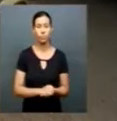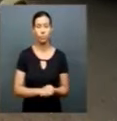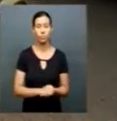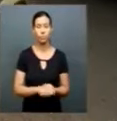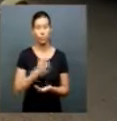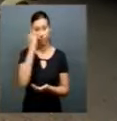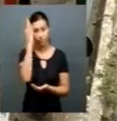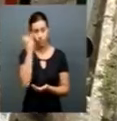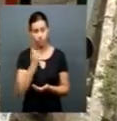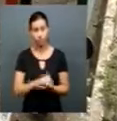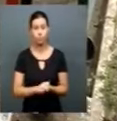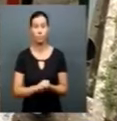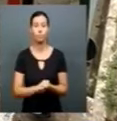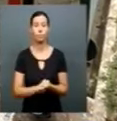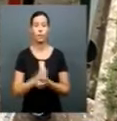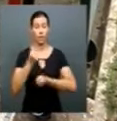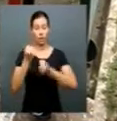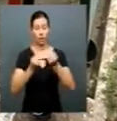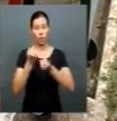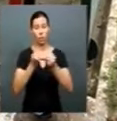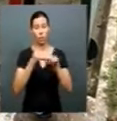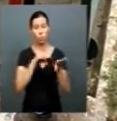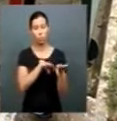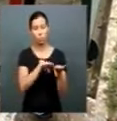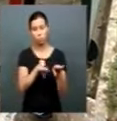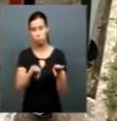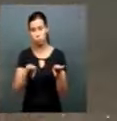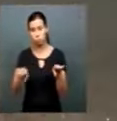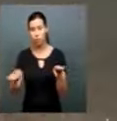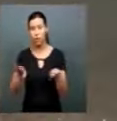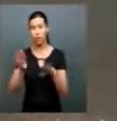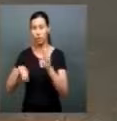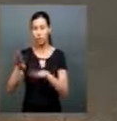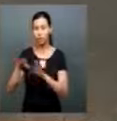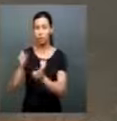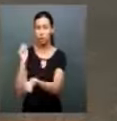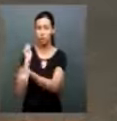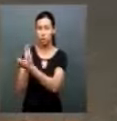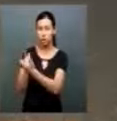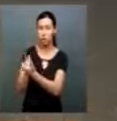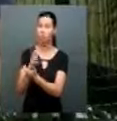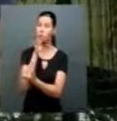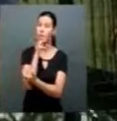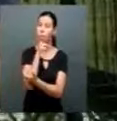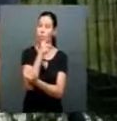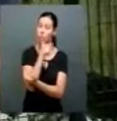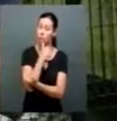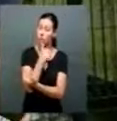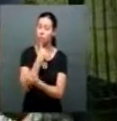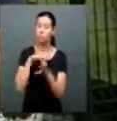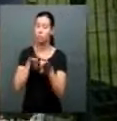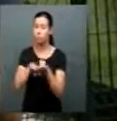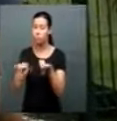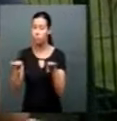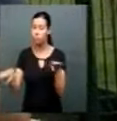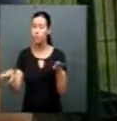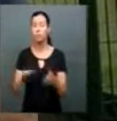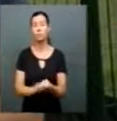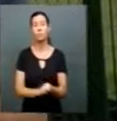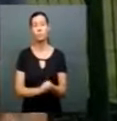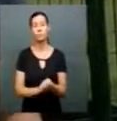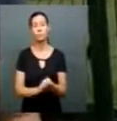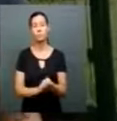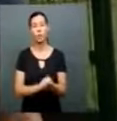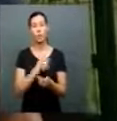um estacionamento e a lentidão para pagar faz com que a gente espere mais do que gostaríamos? De tanto observar esse tipo de